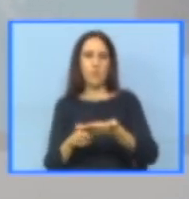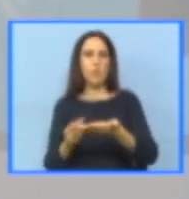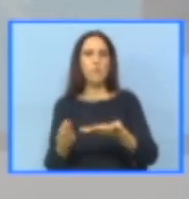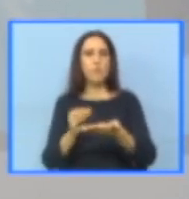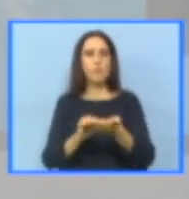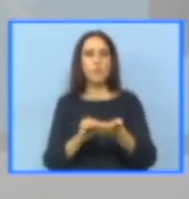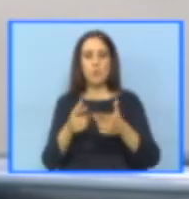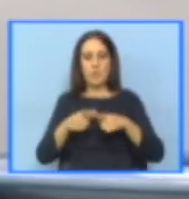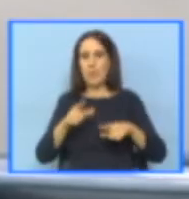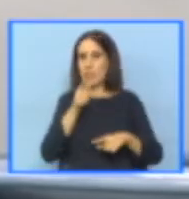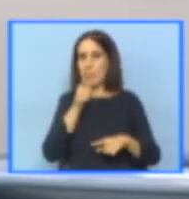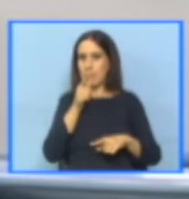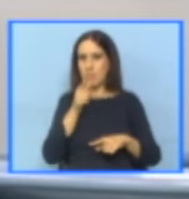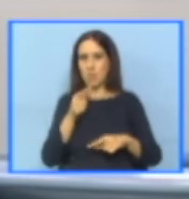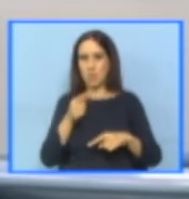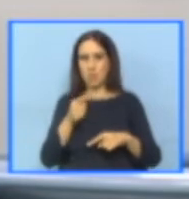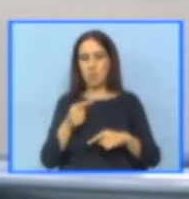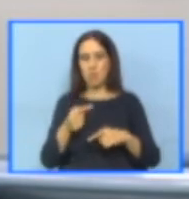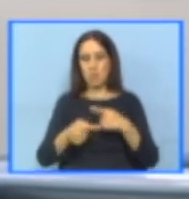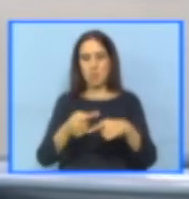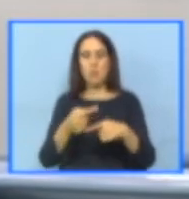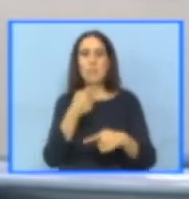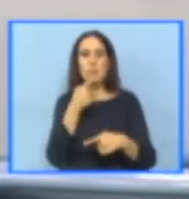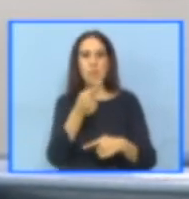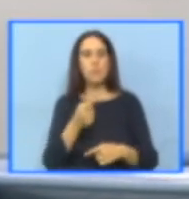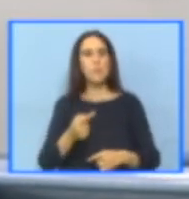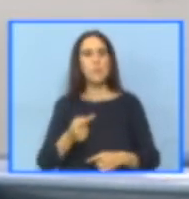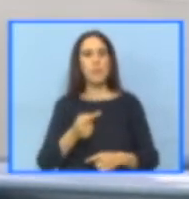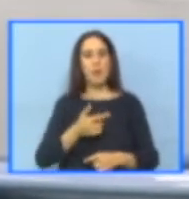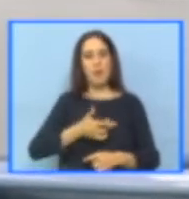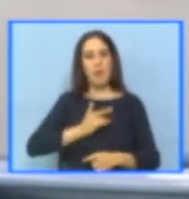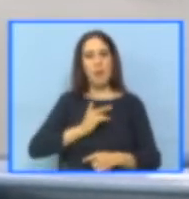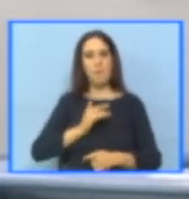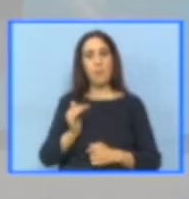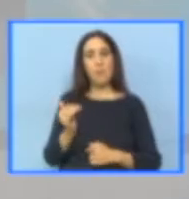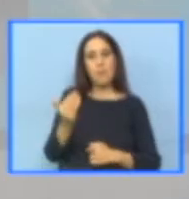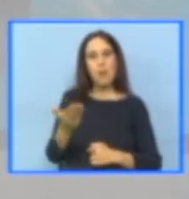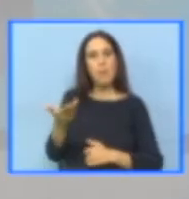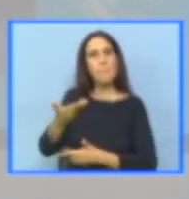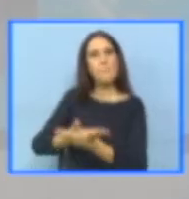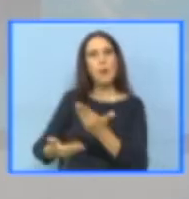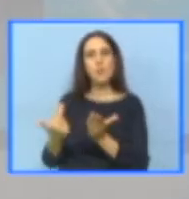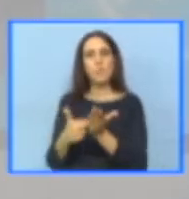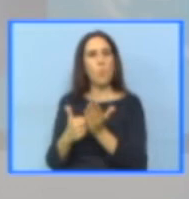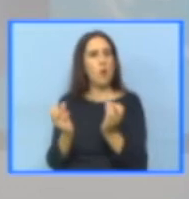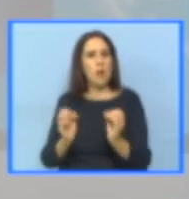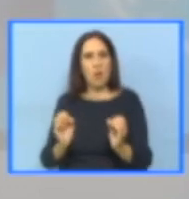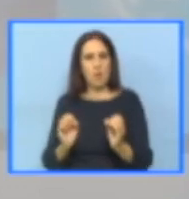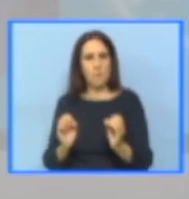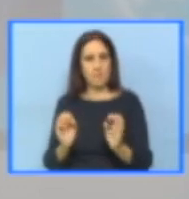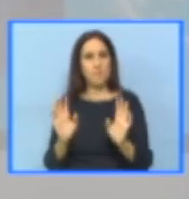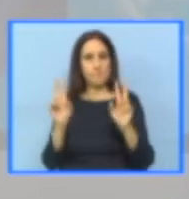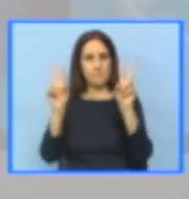no latim para dizer o amor que se dá sem esperar recompensa. E, portanto, eu creio que